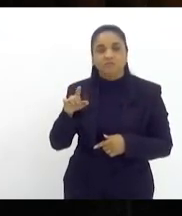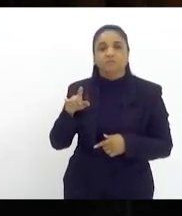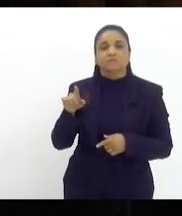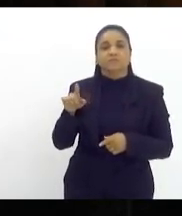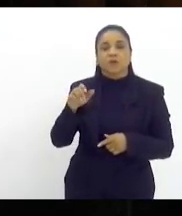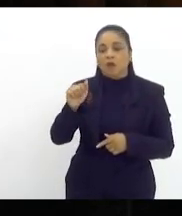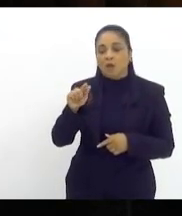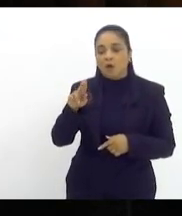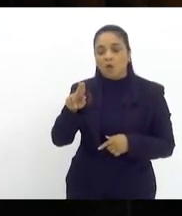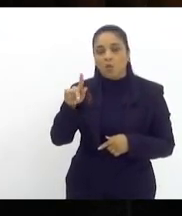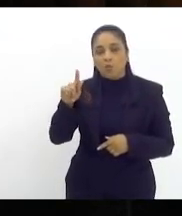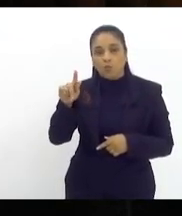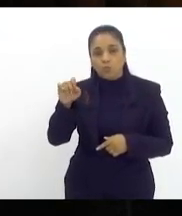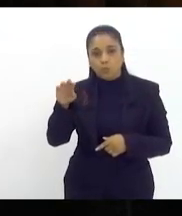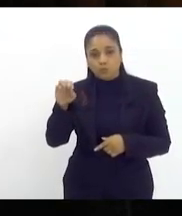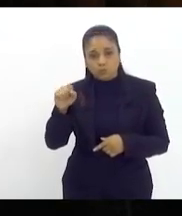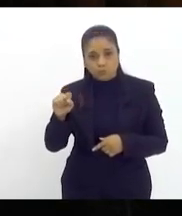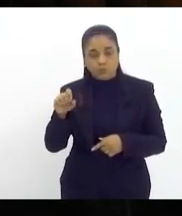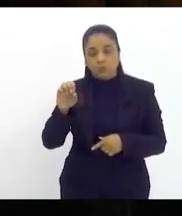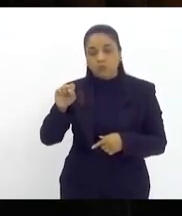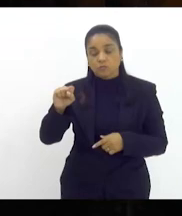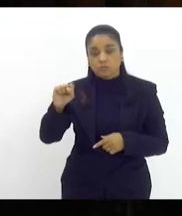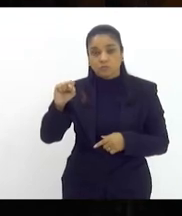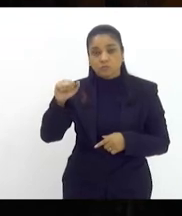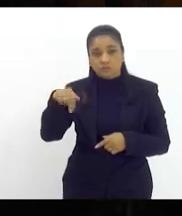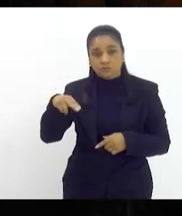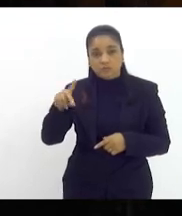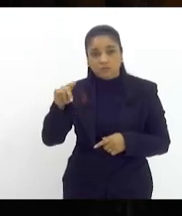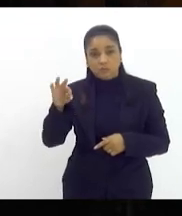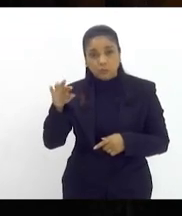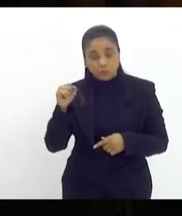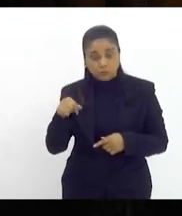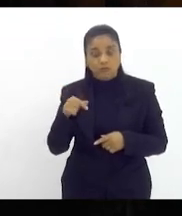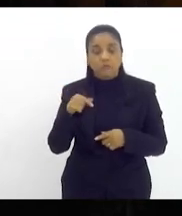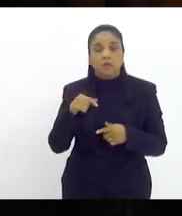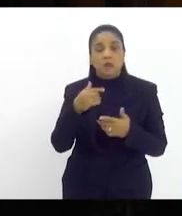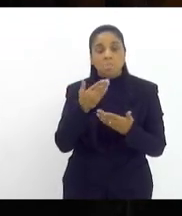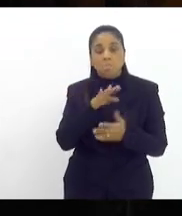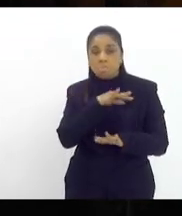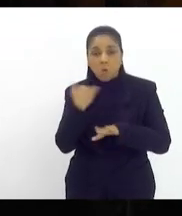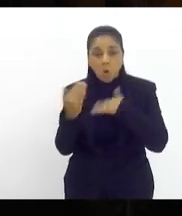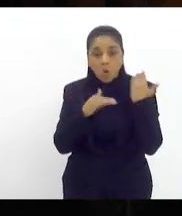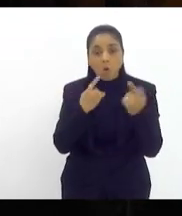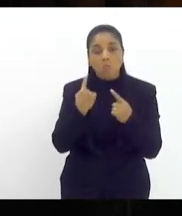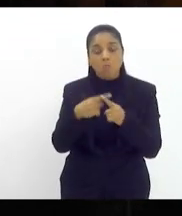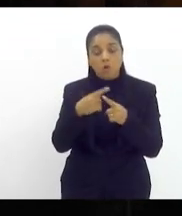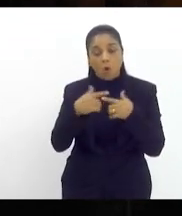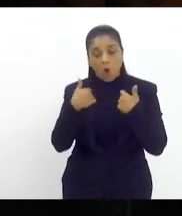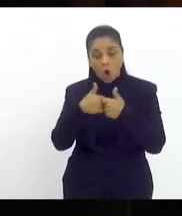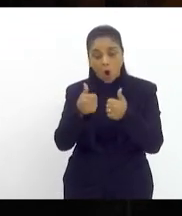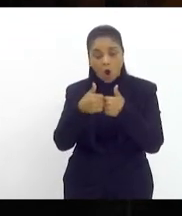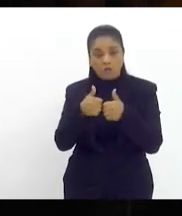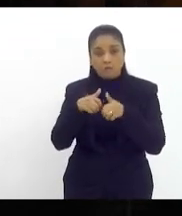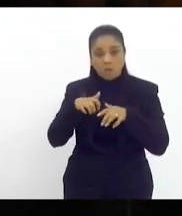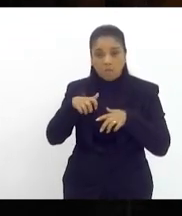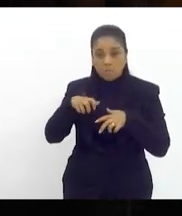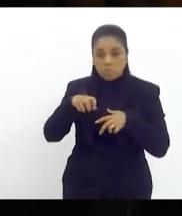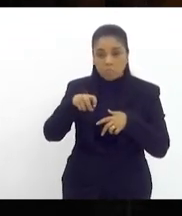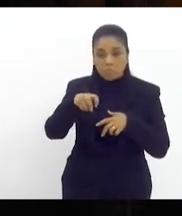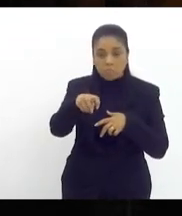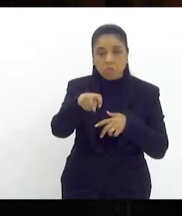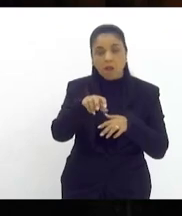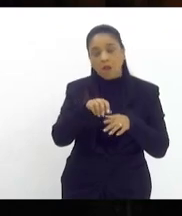na cidade do Rio de Janeiro porque ela foi projetada para fora do ônibus em movimento e morreu